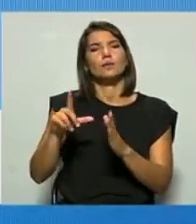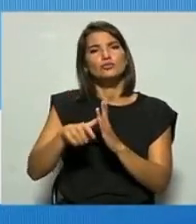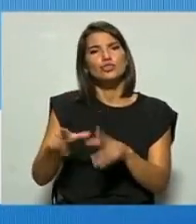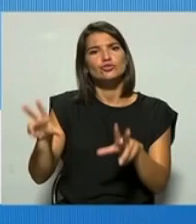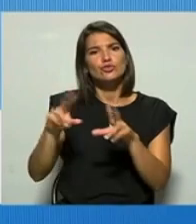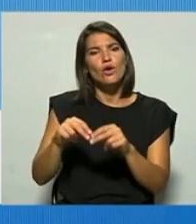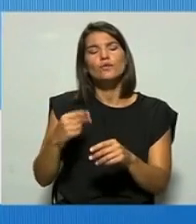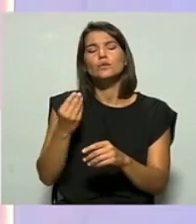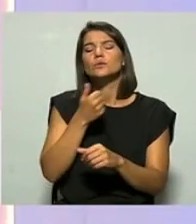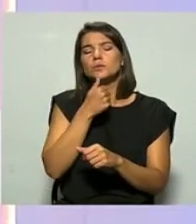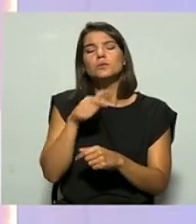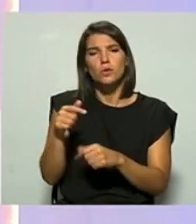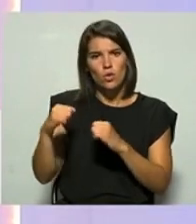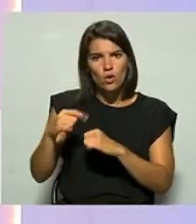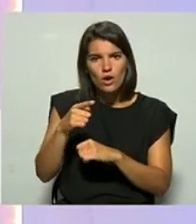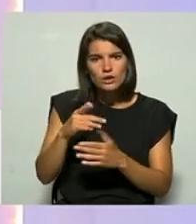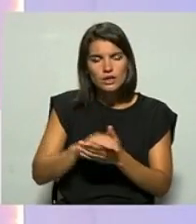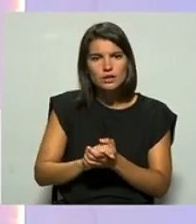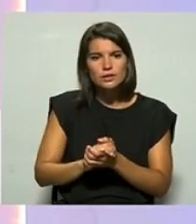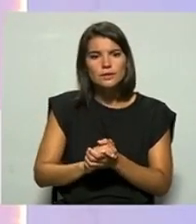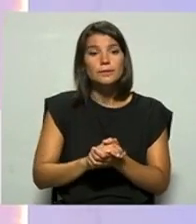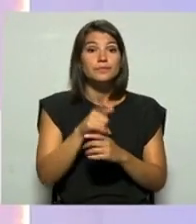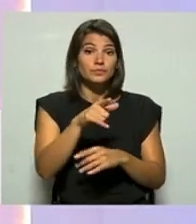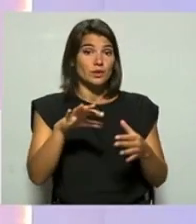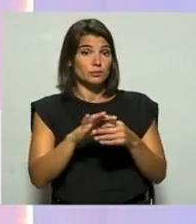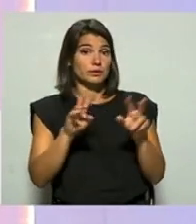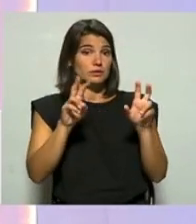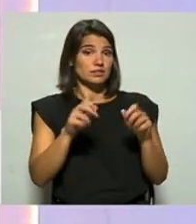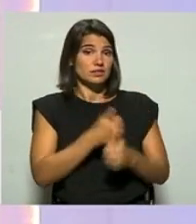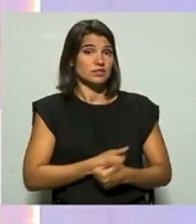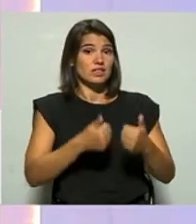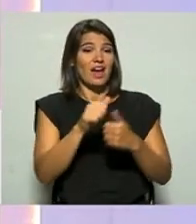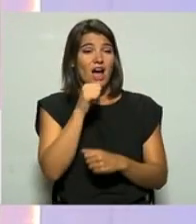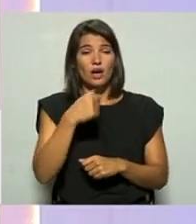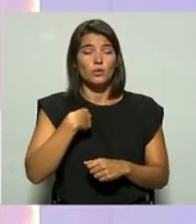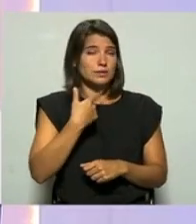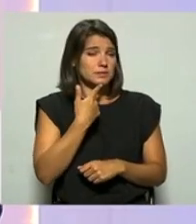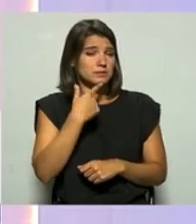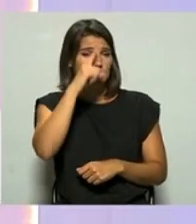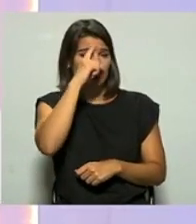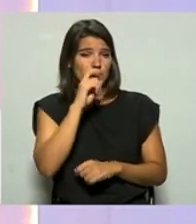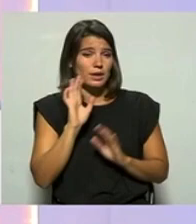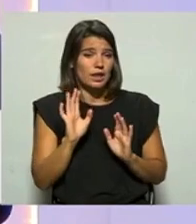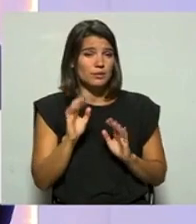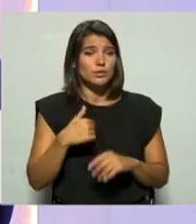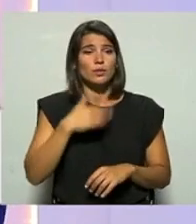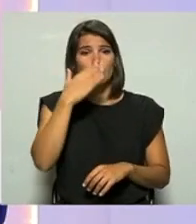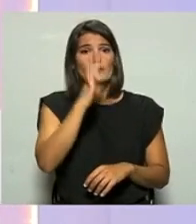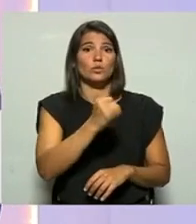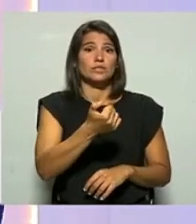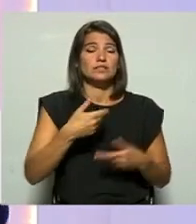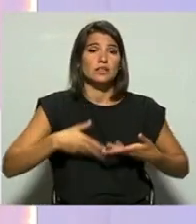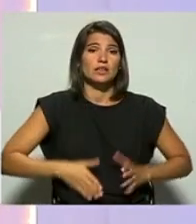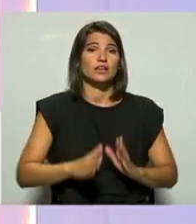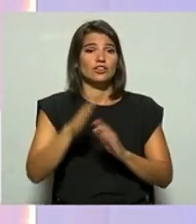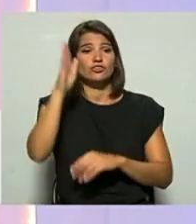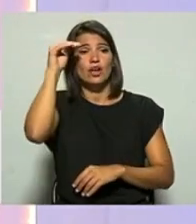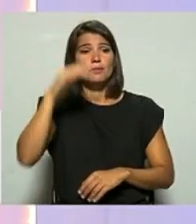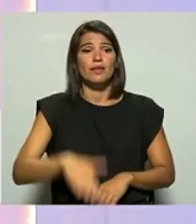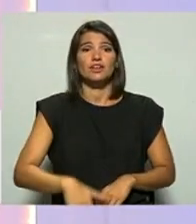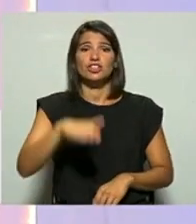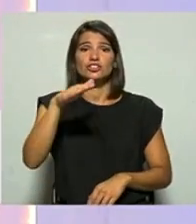novos projetos de inovação concorda com ele eu relativamente à cidade a água não me consigo Recordar mas eu tenho 45 anos deixei Almada que